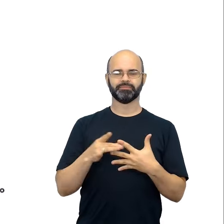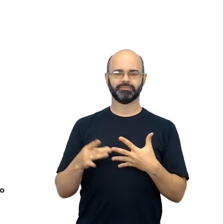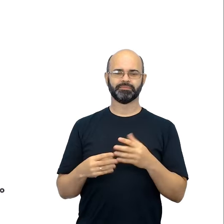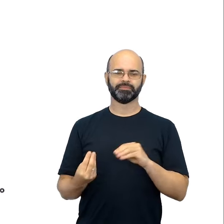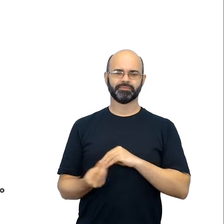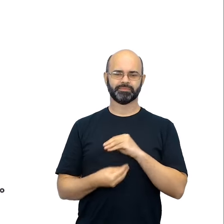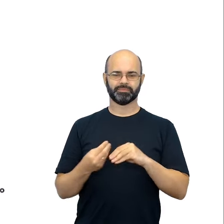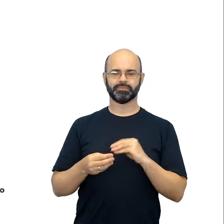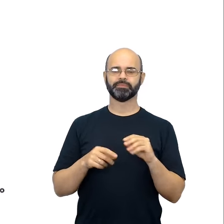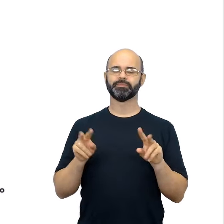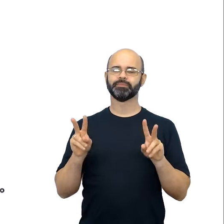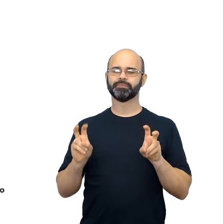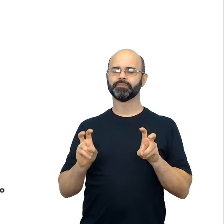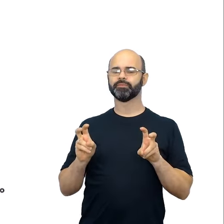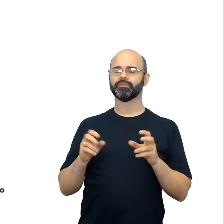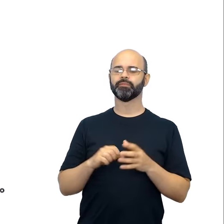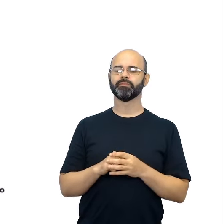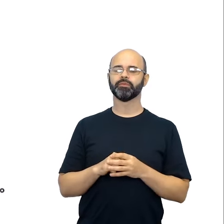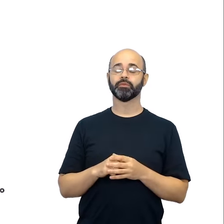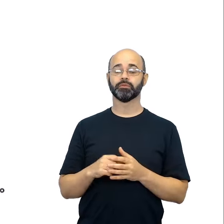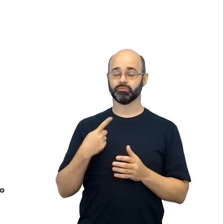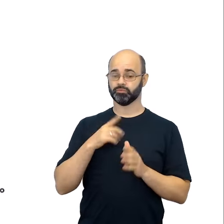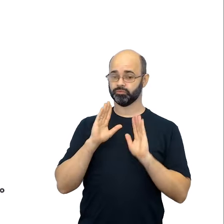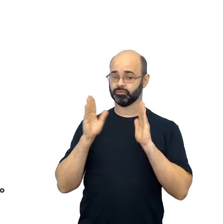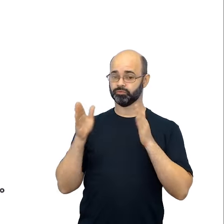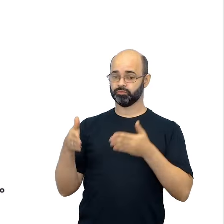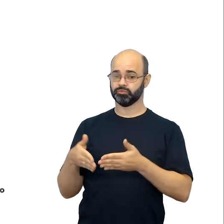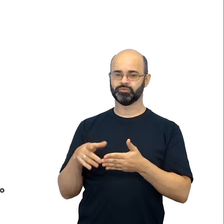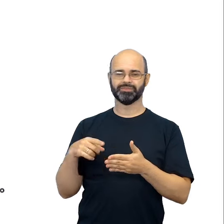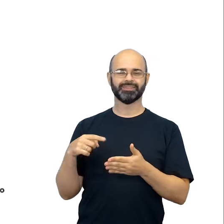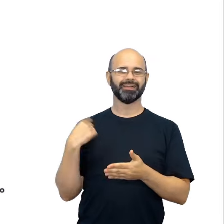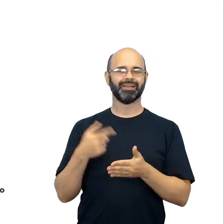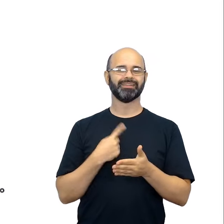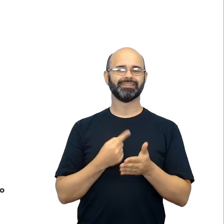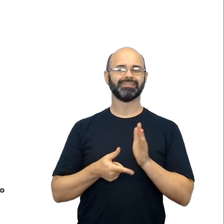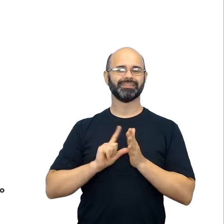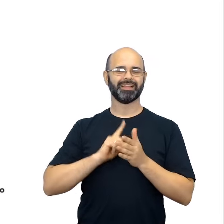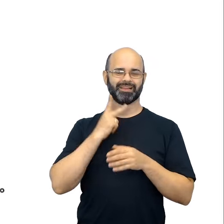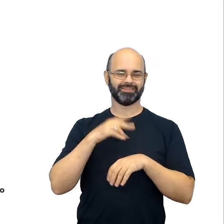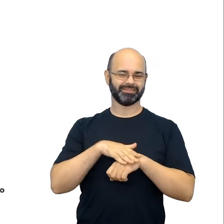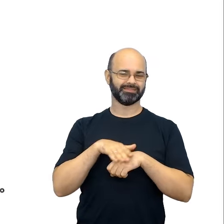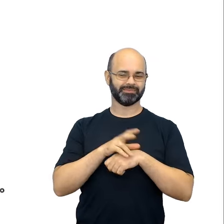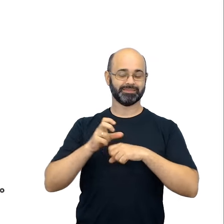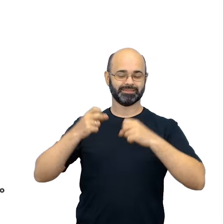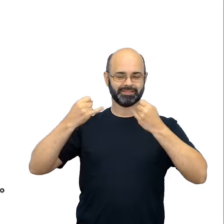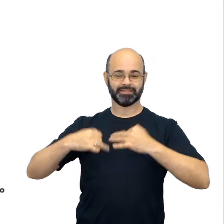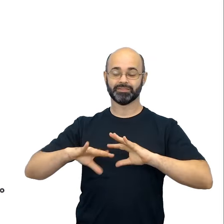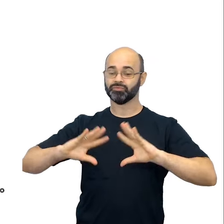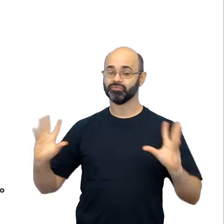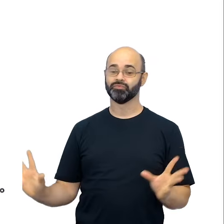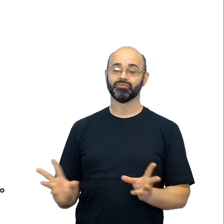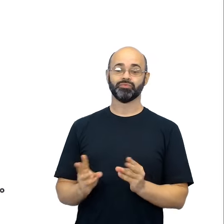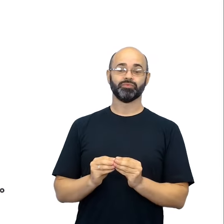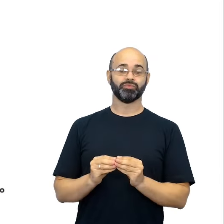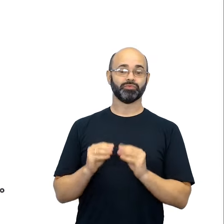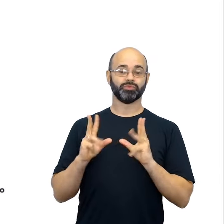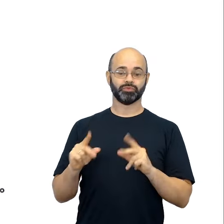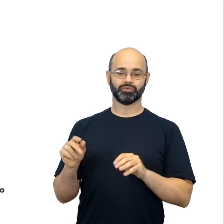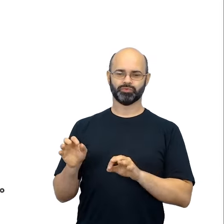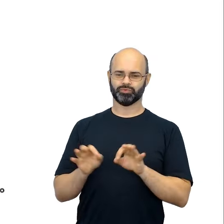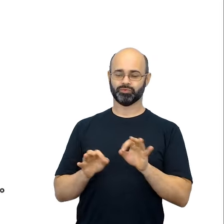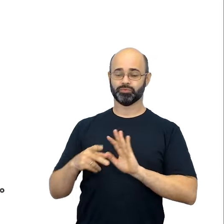questões existenciais e intelectuais. É por isso que nós dissemos que toda essa soma desse projeto que vão trazer para os